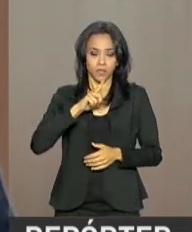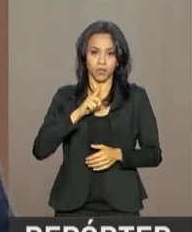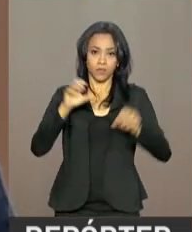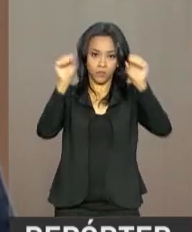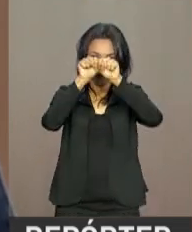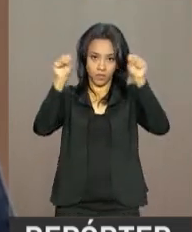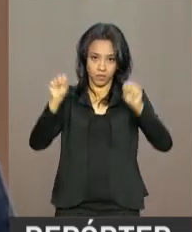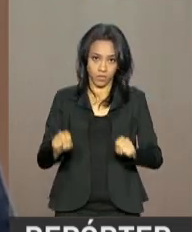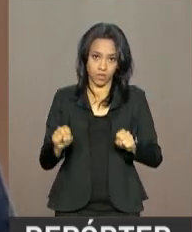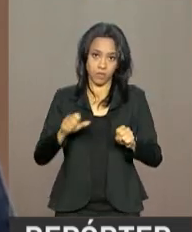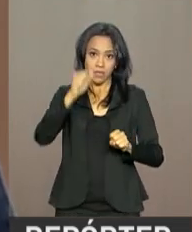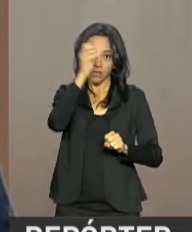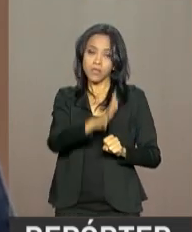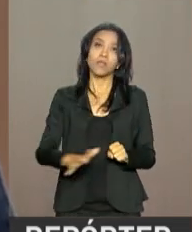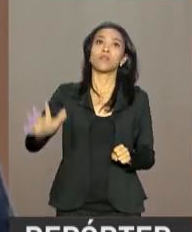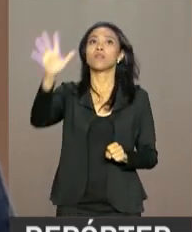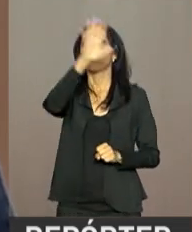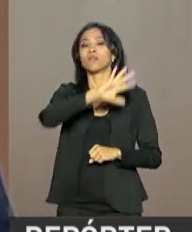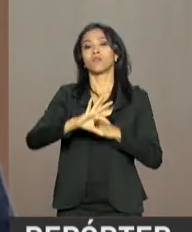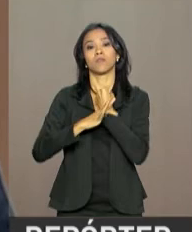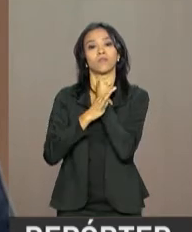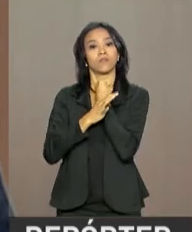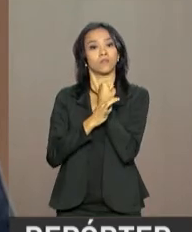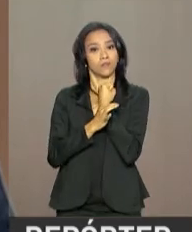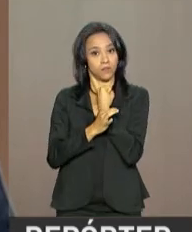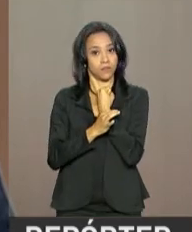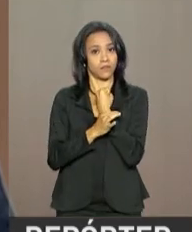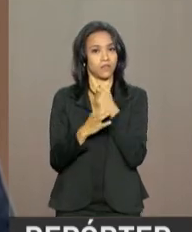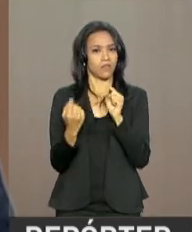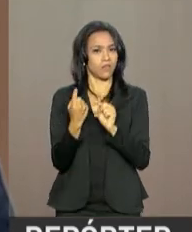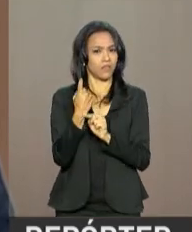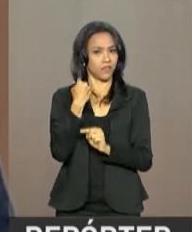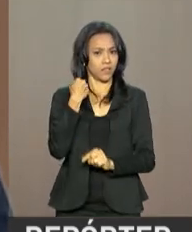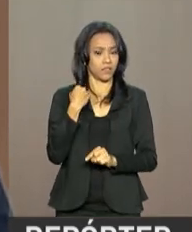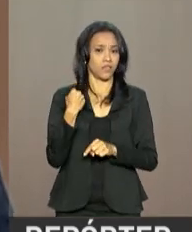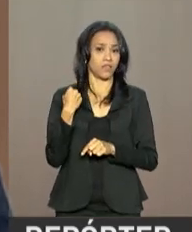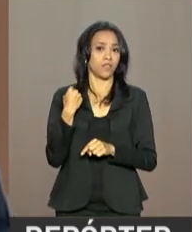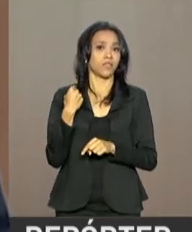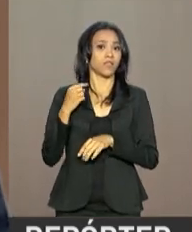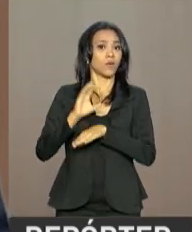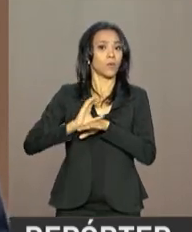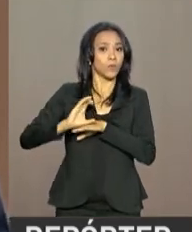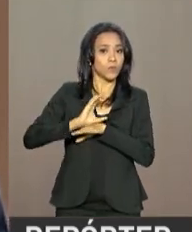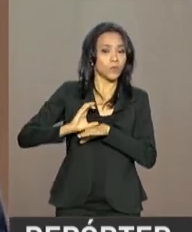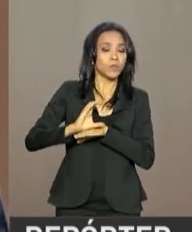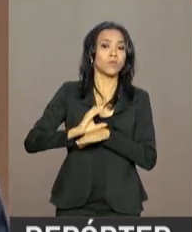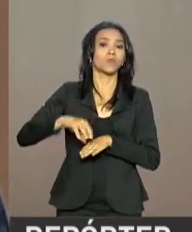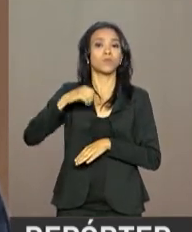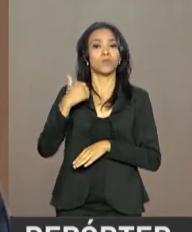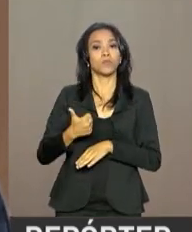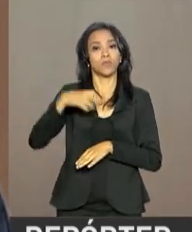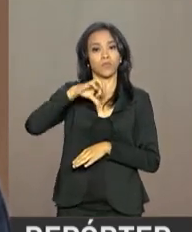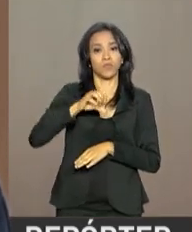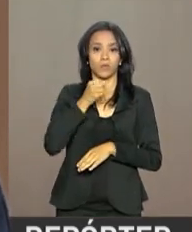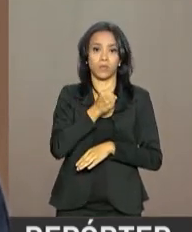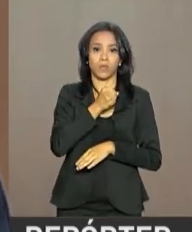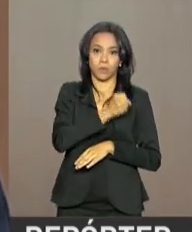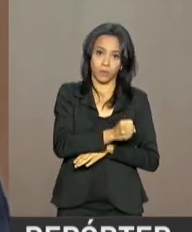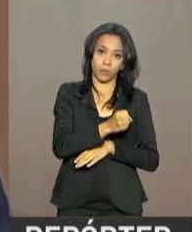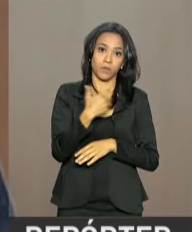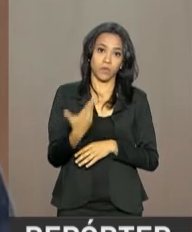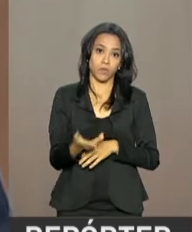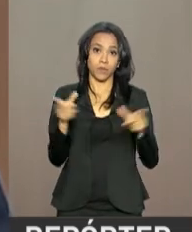nacional de segurança pública desde a constituição de 1988 o